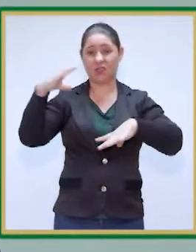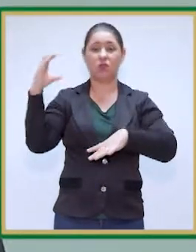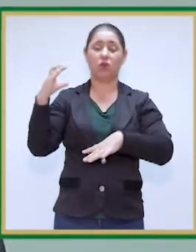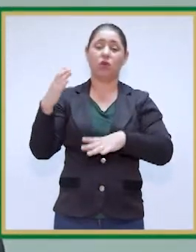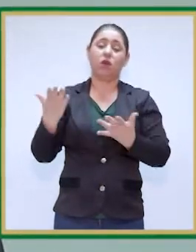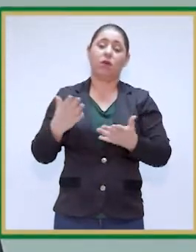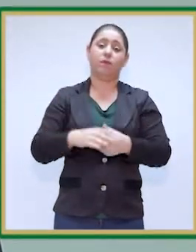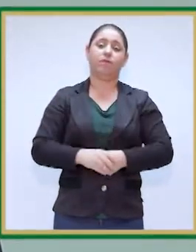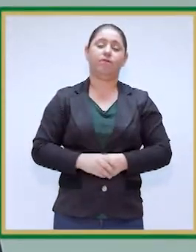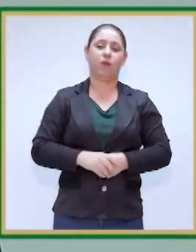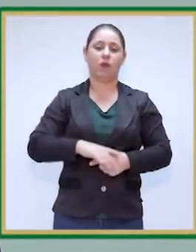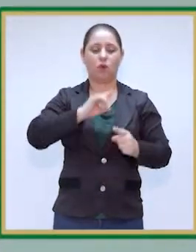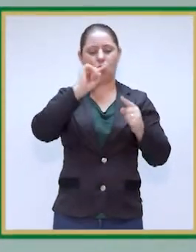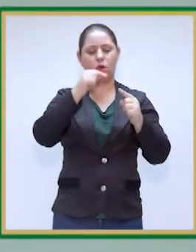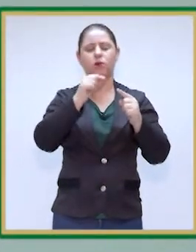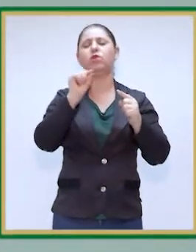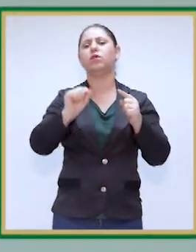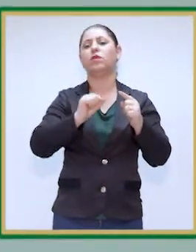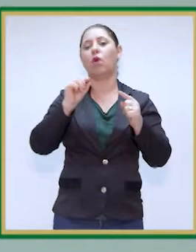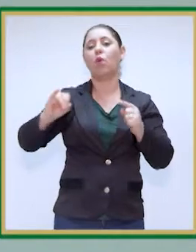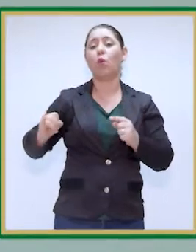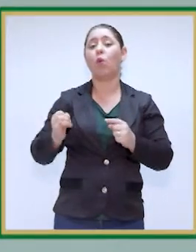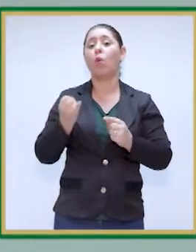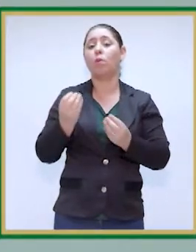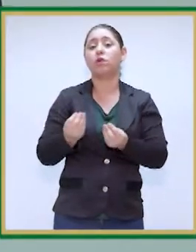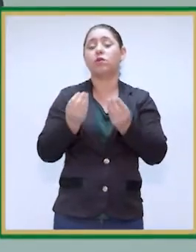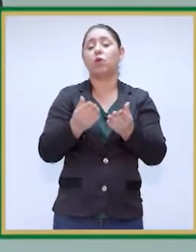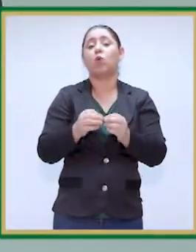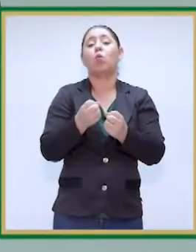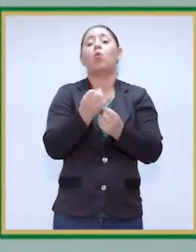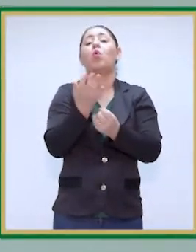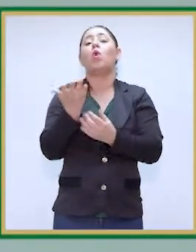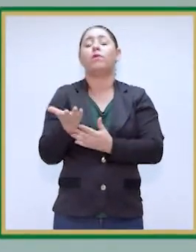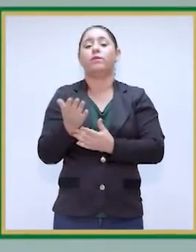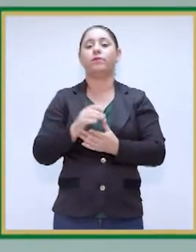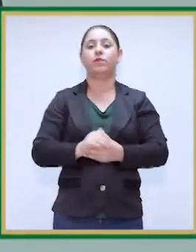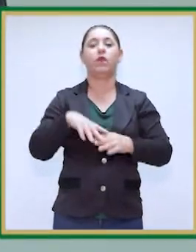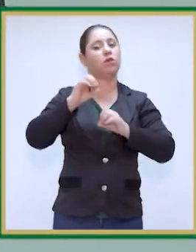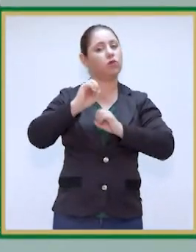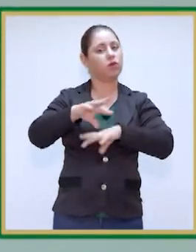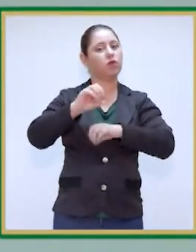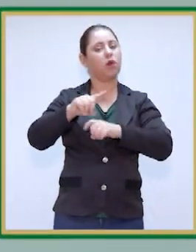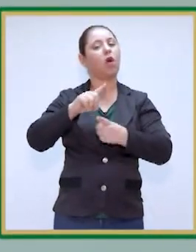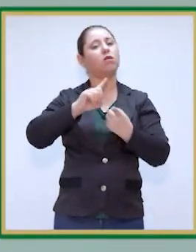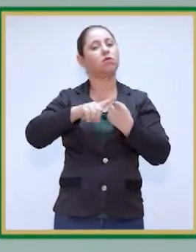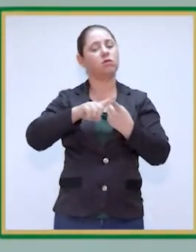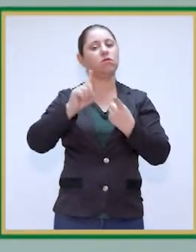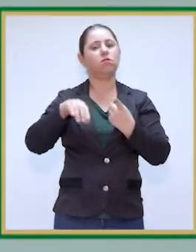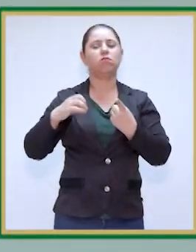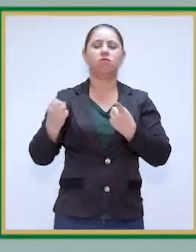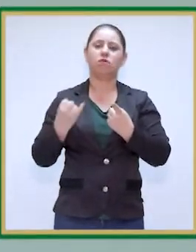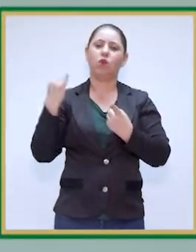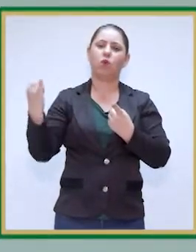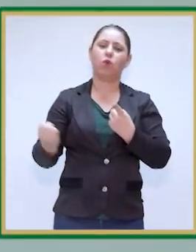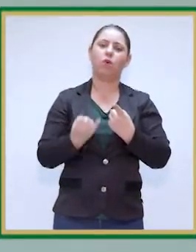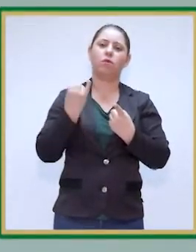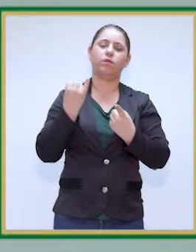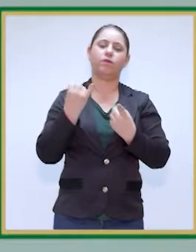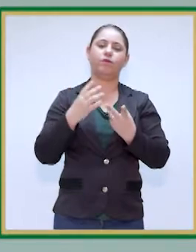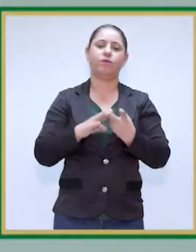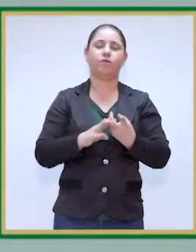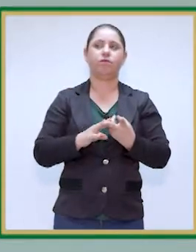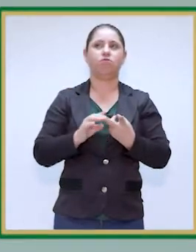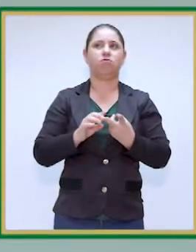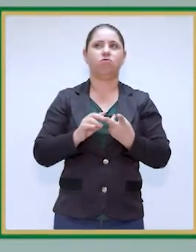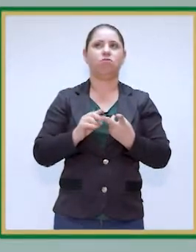desse local que ela se encontra. Então, o objetivo é apenas dar oportunidade. Quais são as oportunidades? O estudo é oportunidade? É oportunidade.